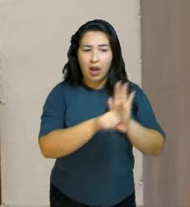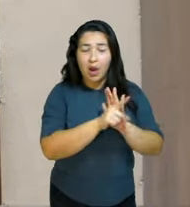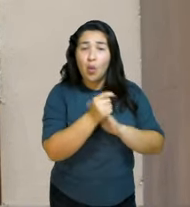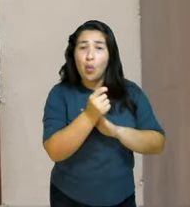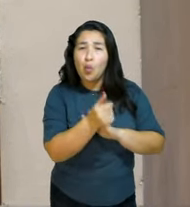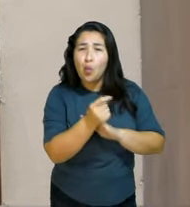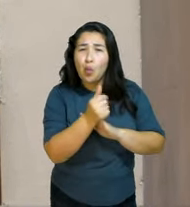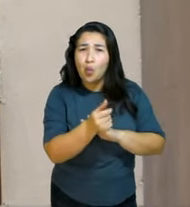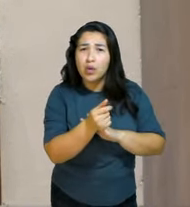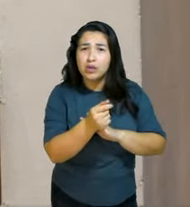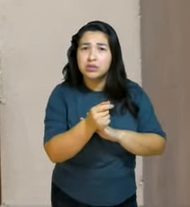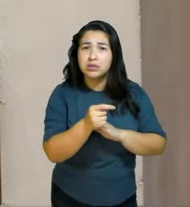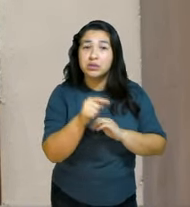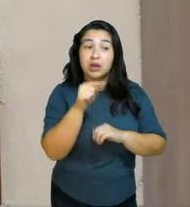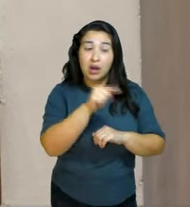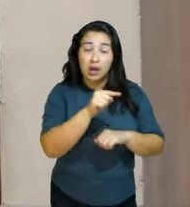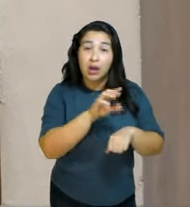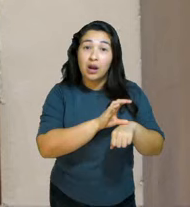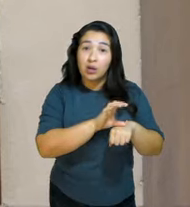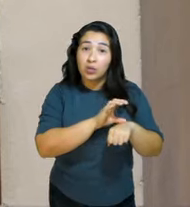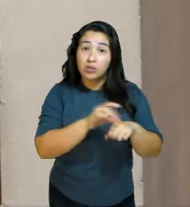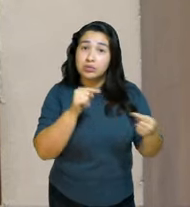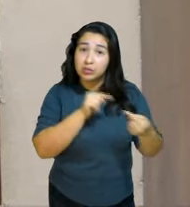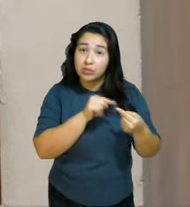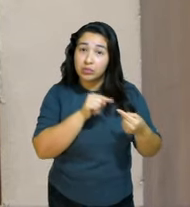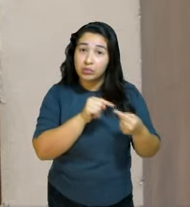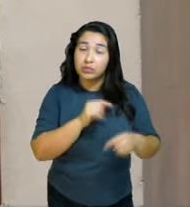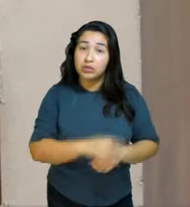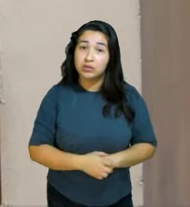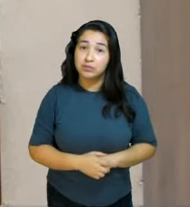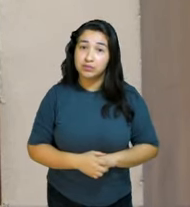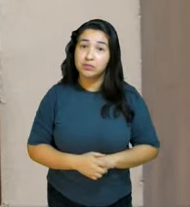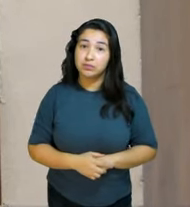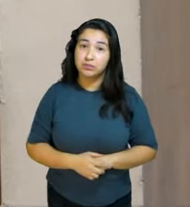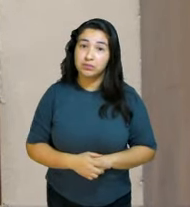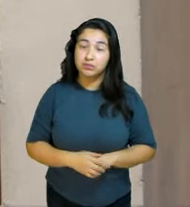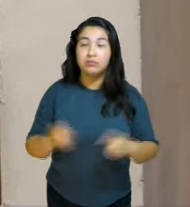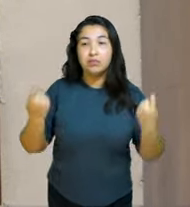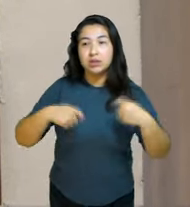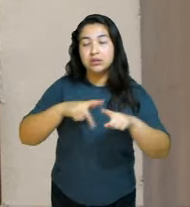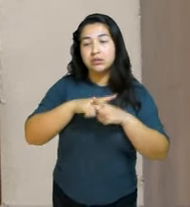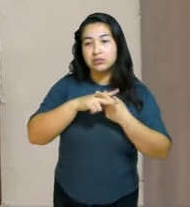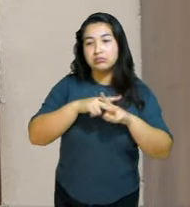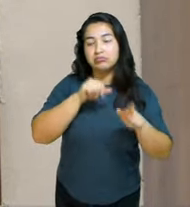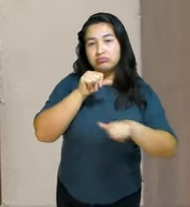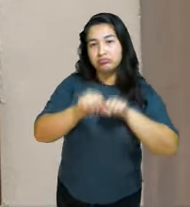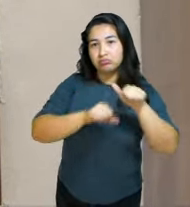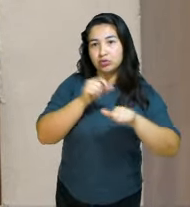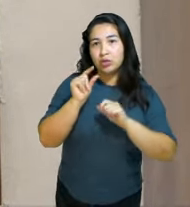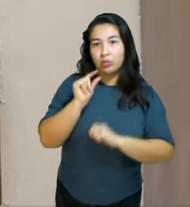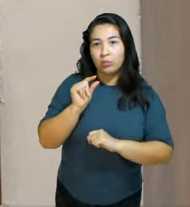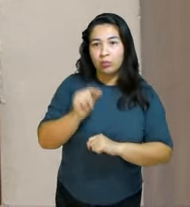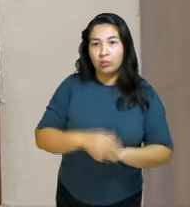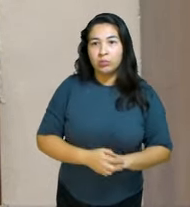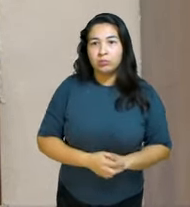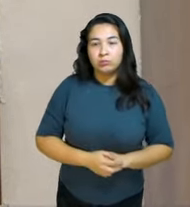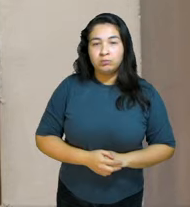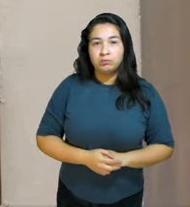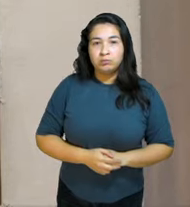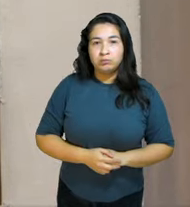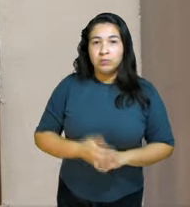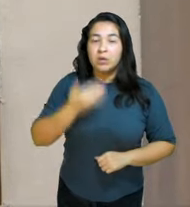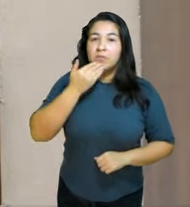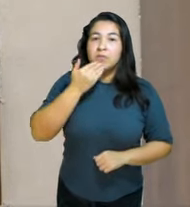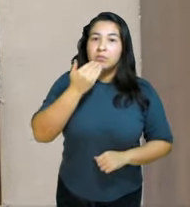é inconstitucional. E aí nós precisamos realmente ajustar. Então, fica aqui o meu